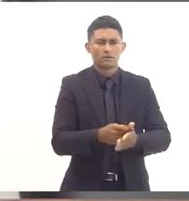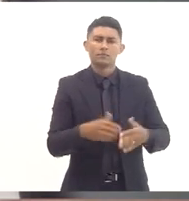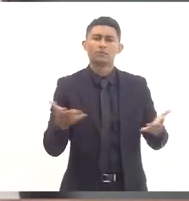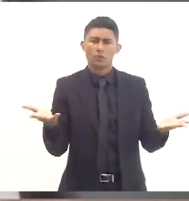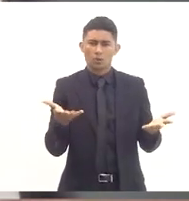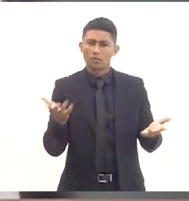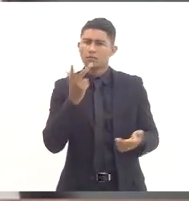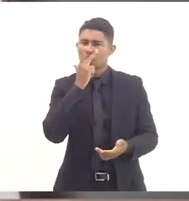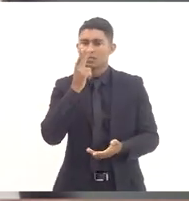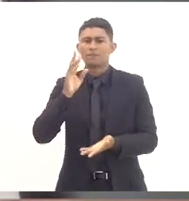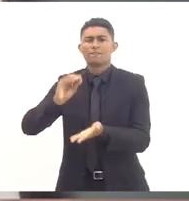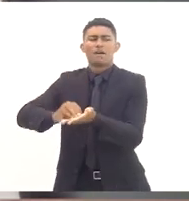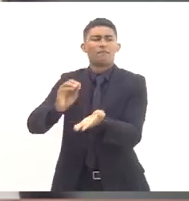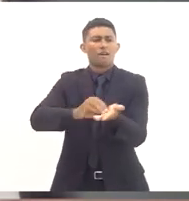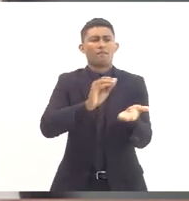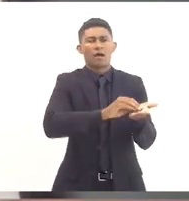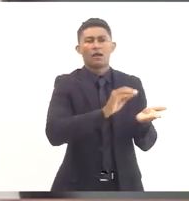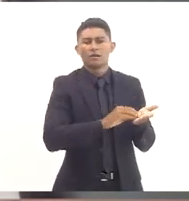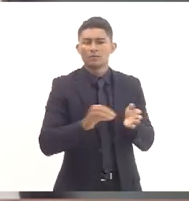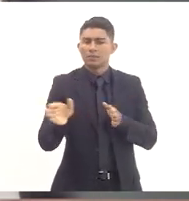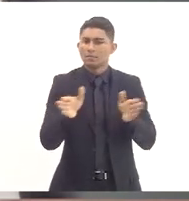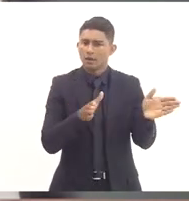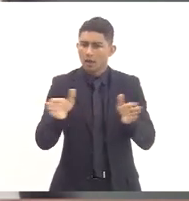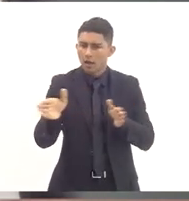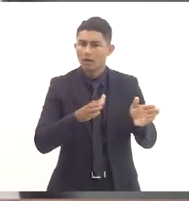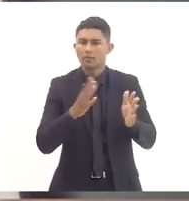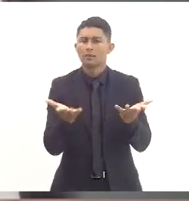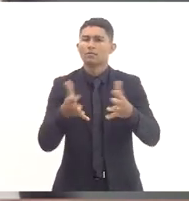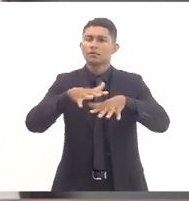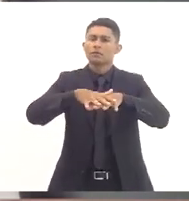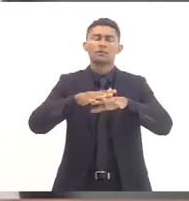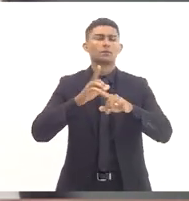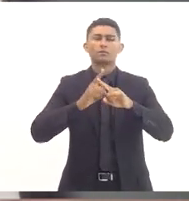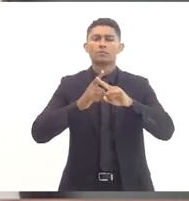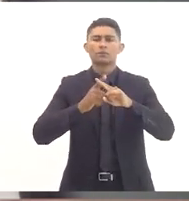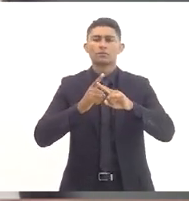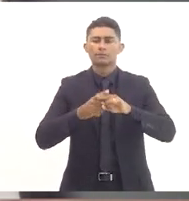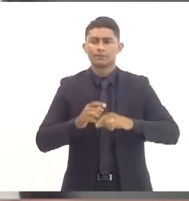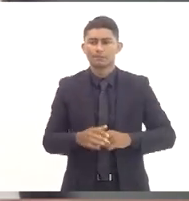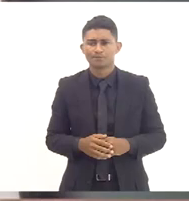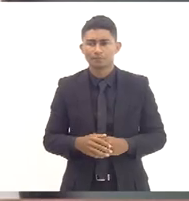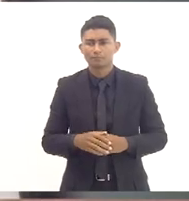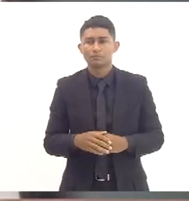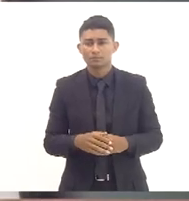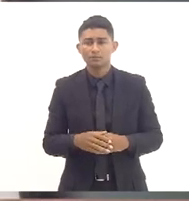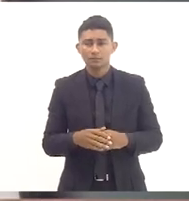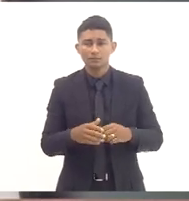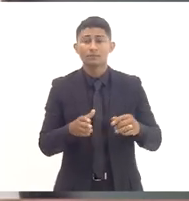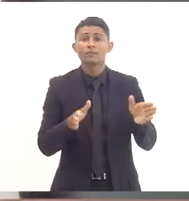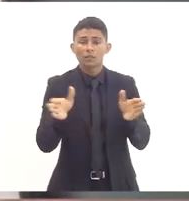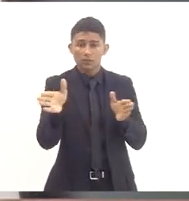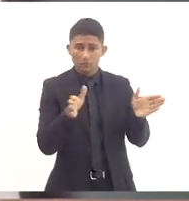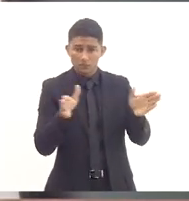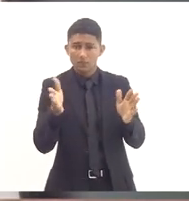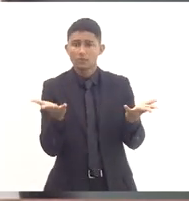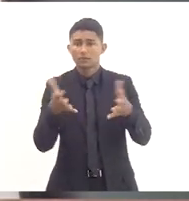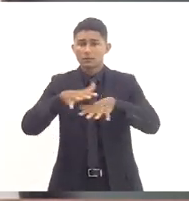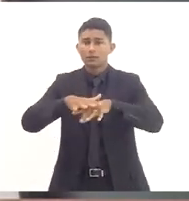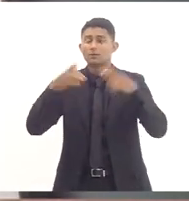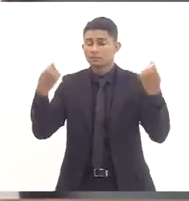em dia em termos de acessibilidade e inclusão porque é para gente a inclusão a gente tem que ter acessibilidade